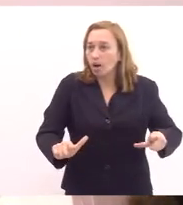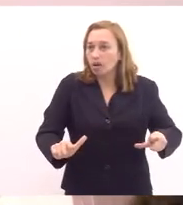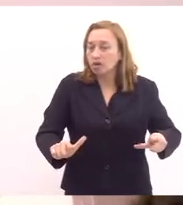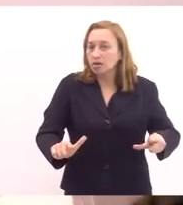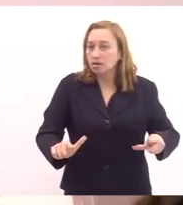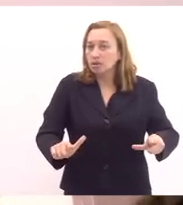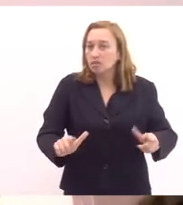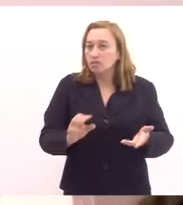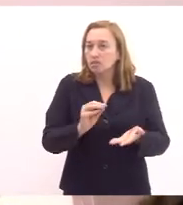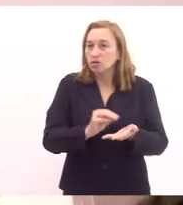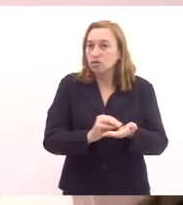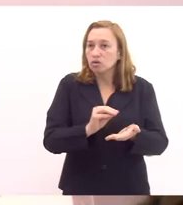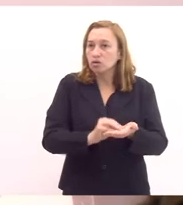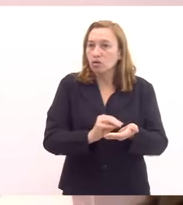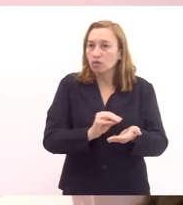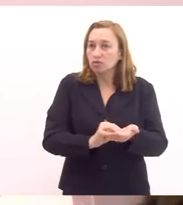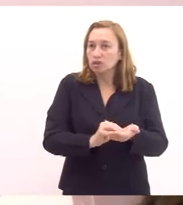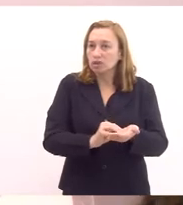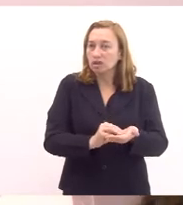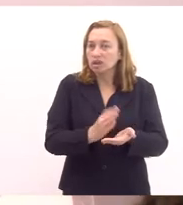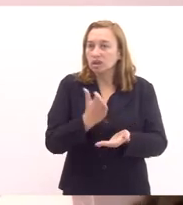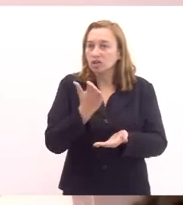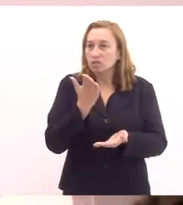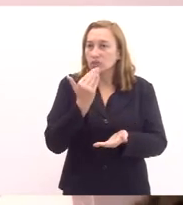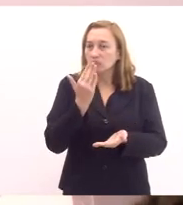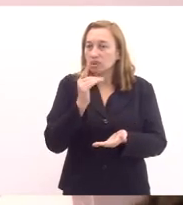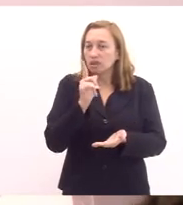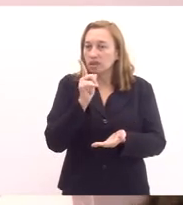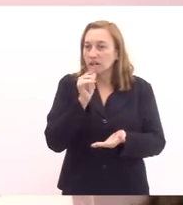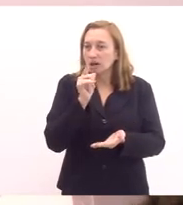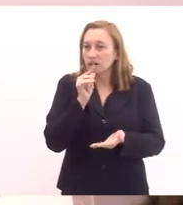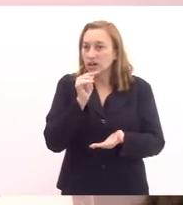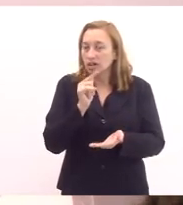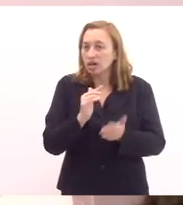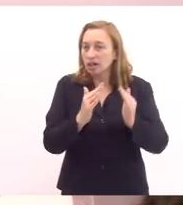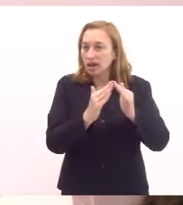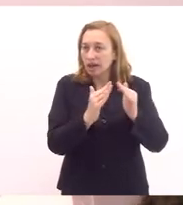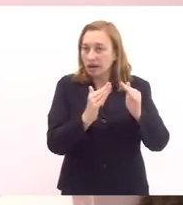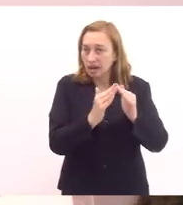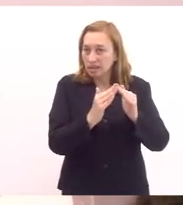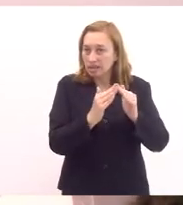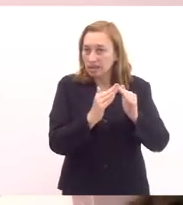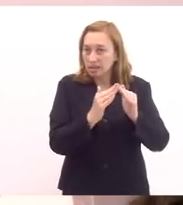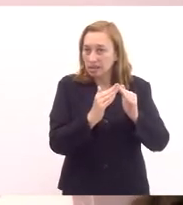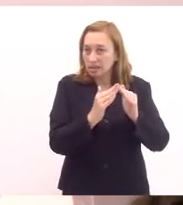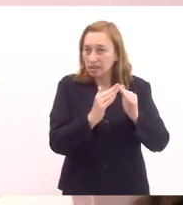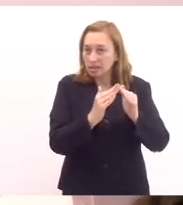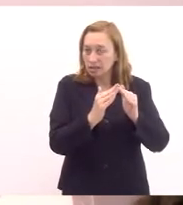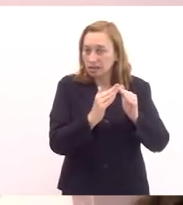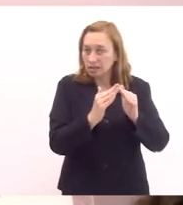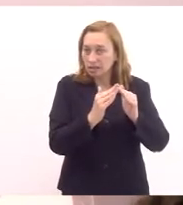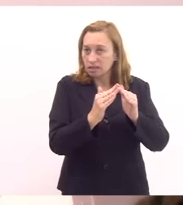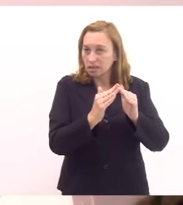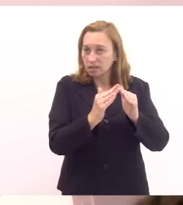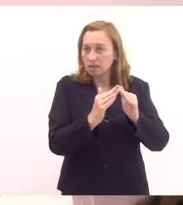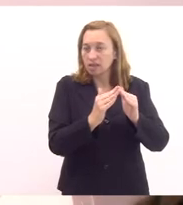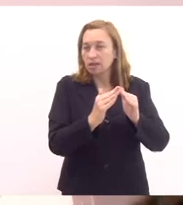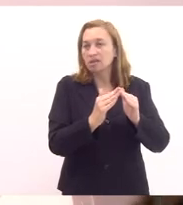tá por falta de alimentação a casa a estrutura física da casa